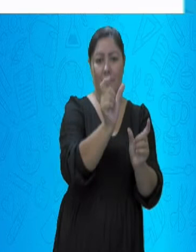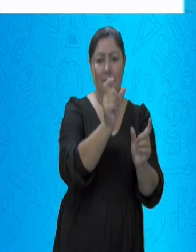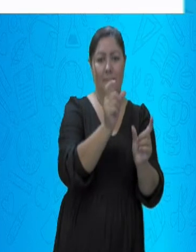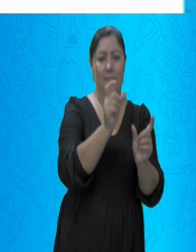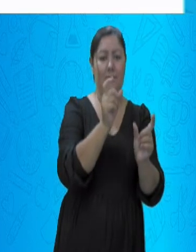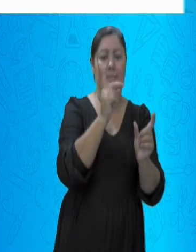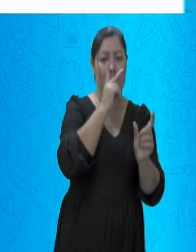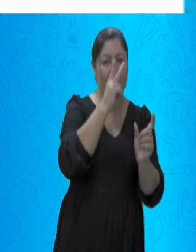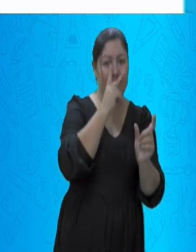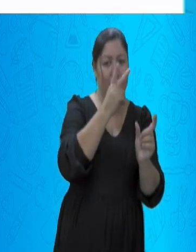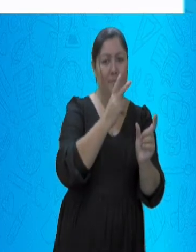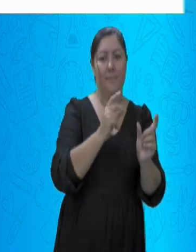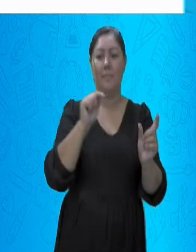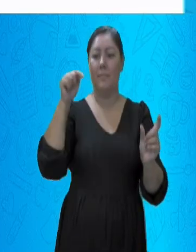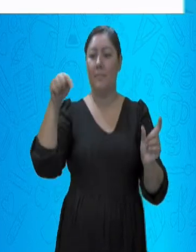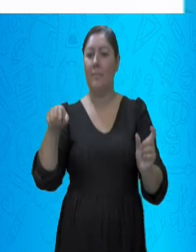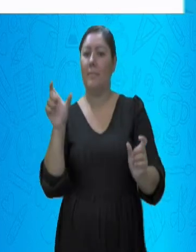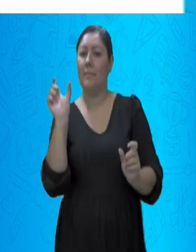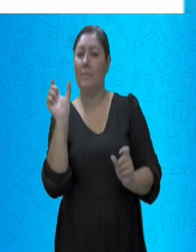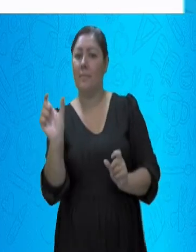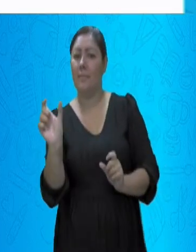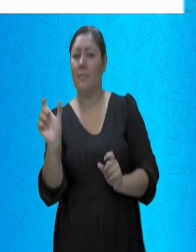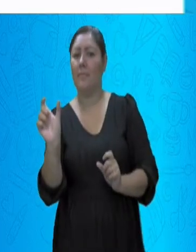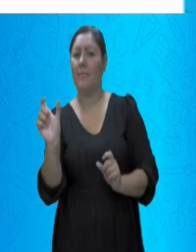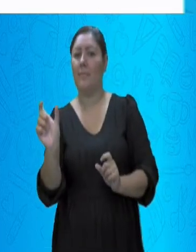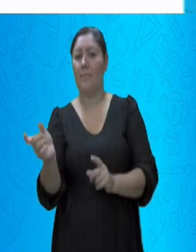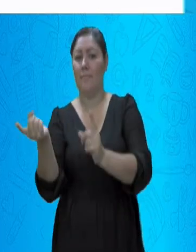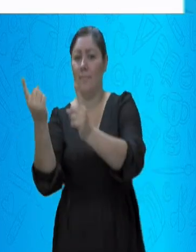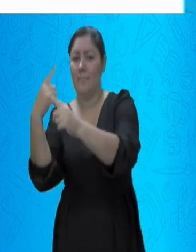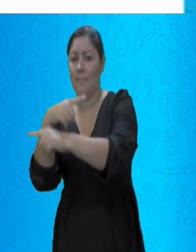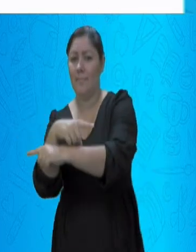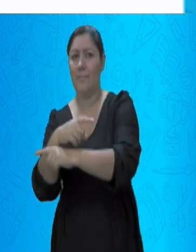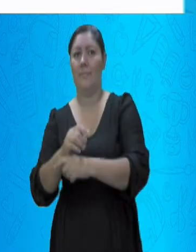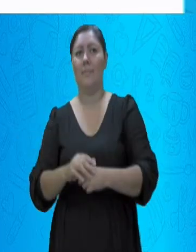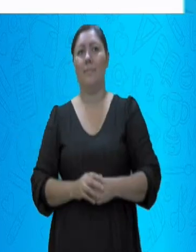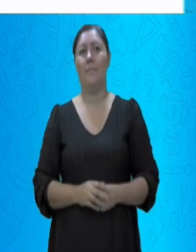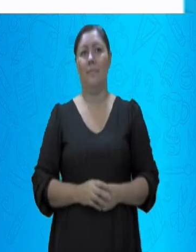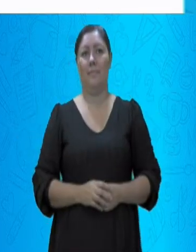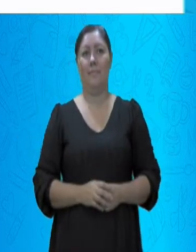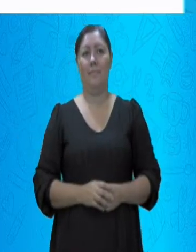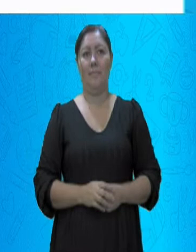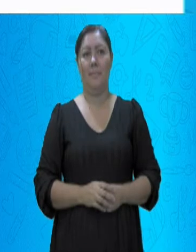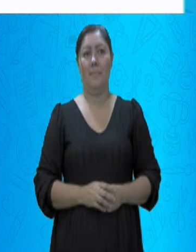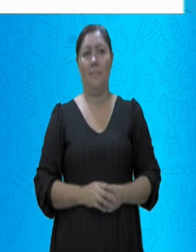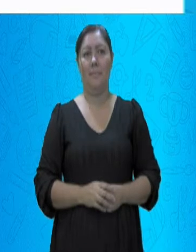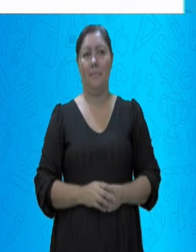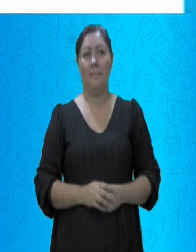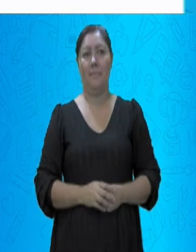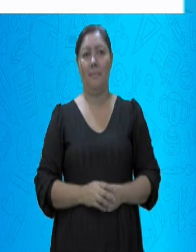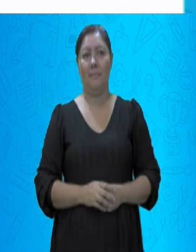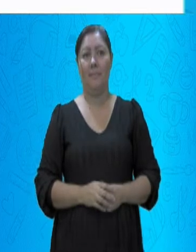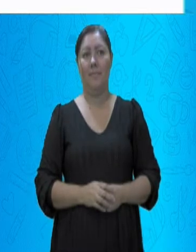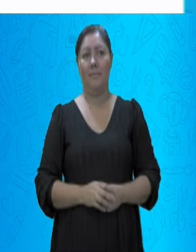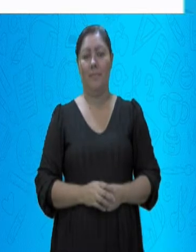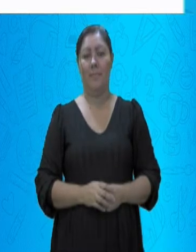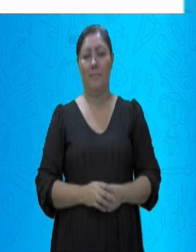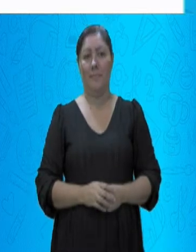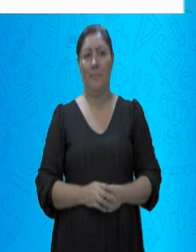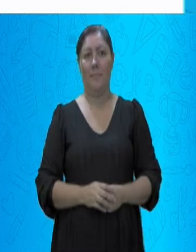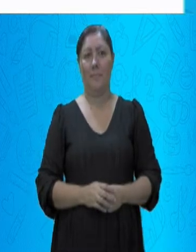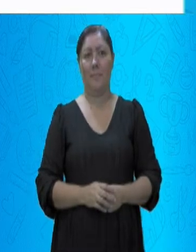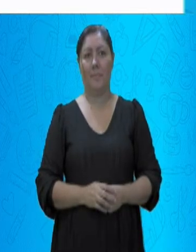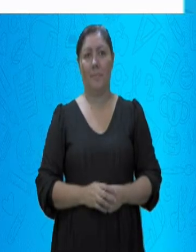Ou seja, enquanto antônimo é o contrário de uma palavra, sinônimo é a palavra que tem um sentido semelhante uma